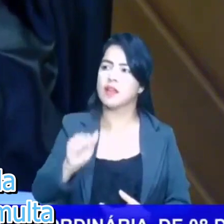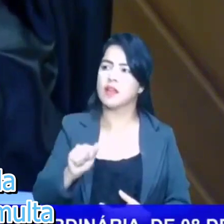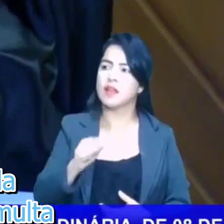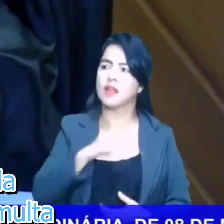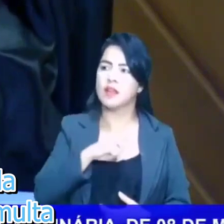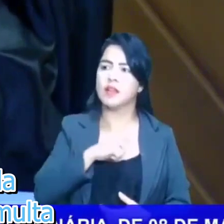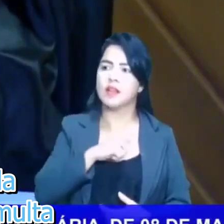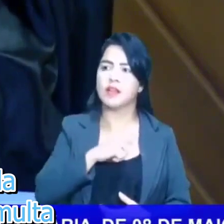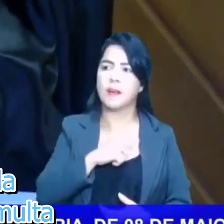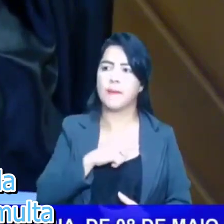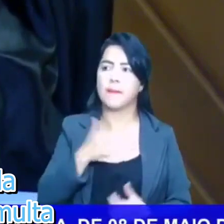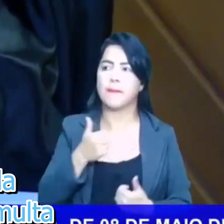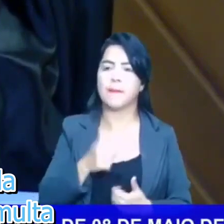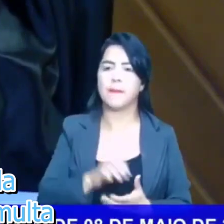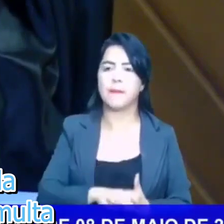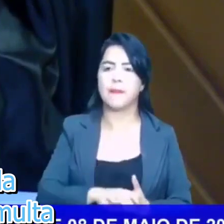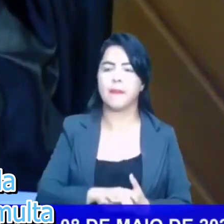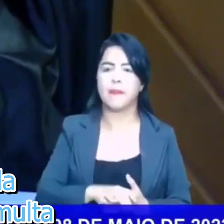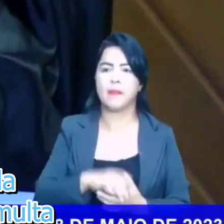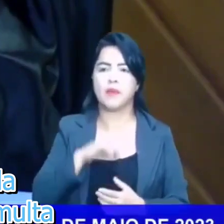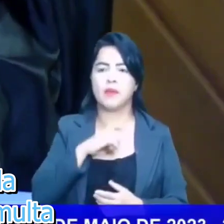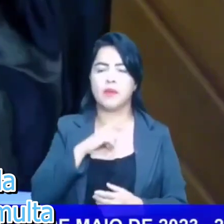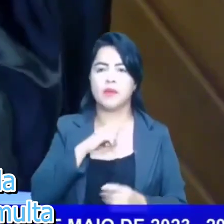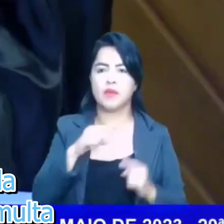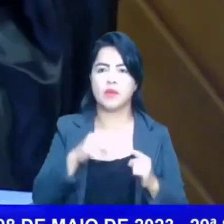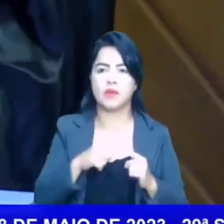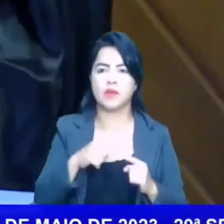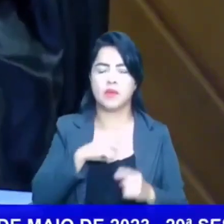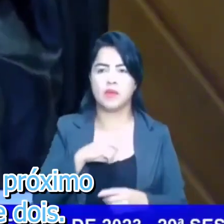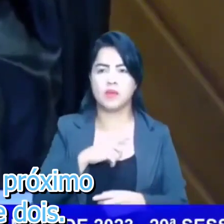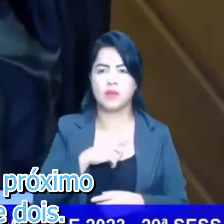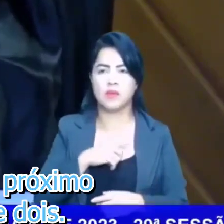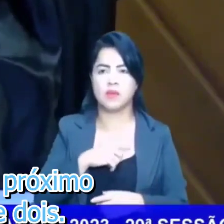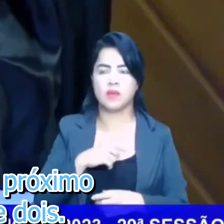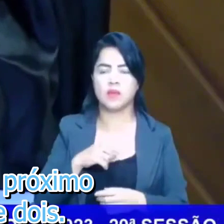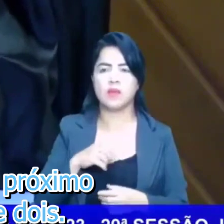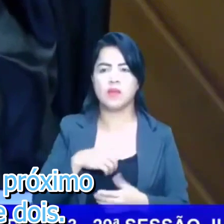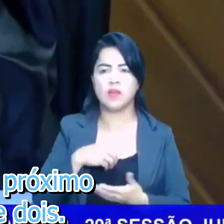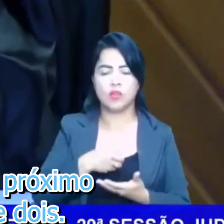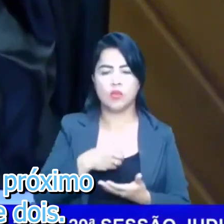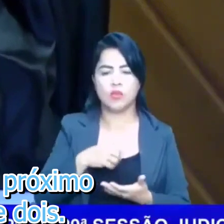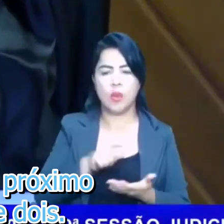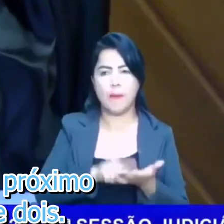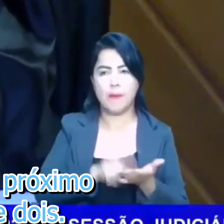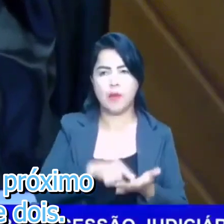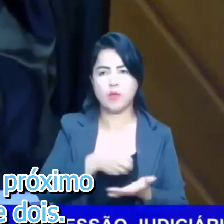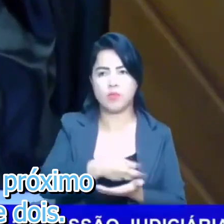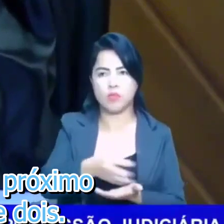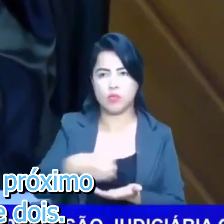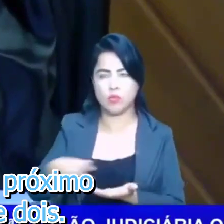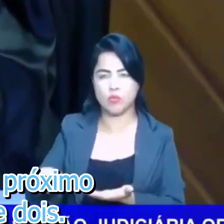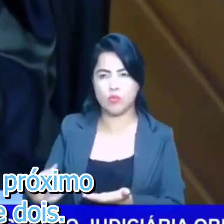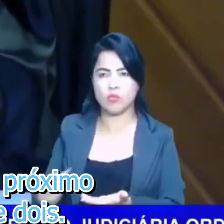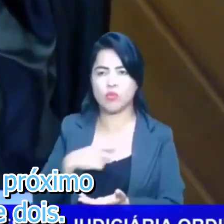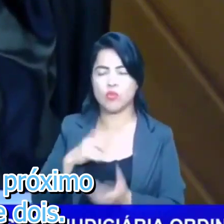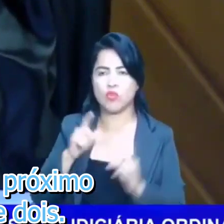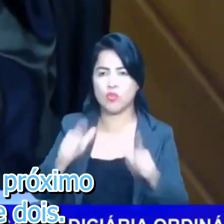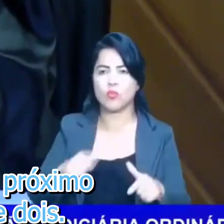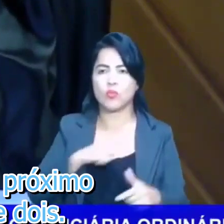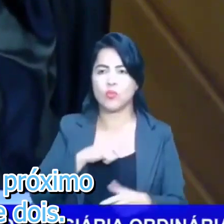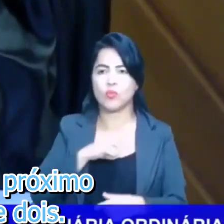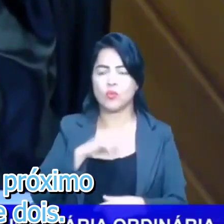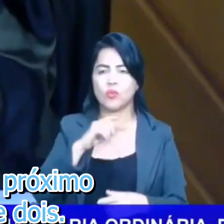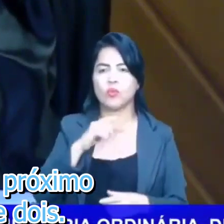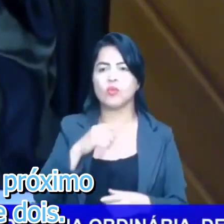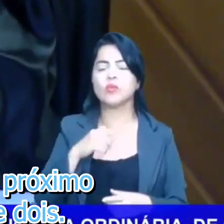Silva, da Coligação Amapá para Todos, com o fito de imputar-lhe multa por derramamento de material impresso de campanha próximo ao local de votação nas eleições